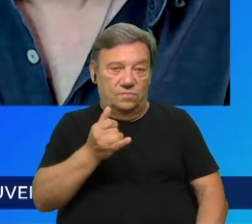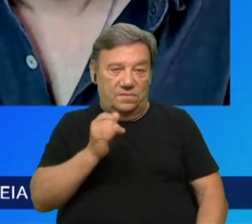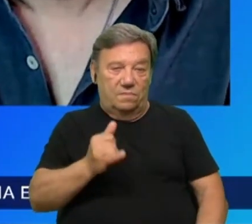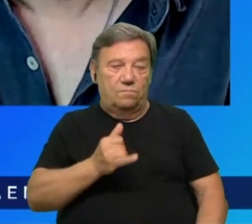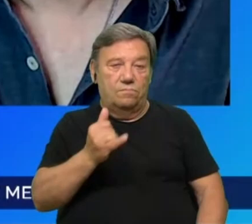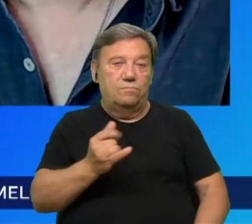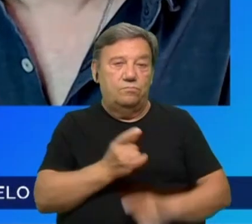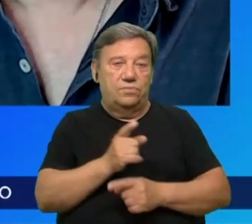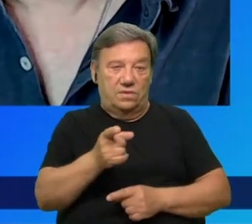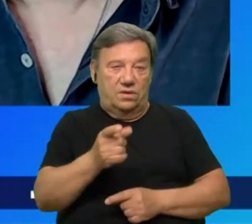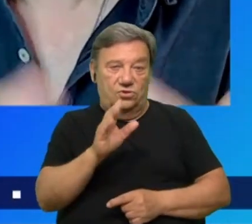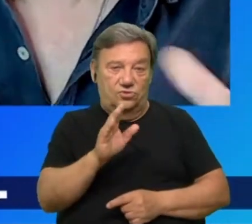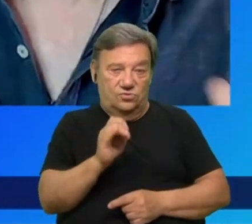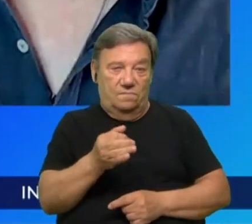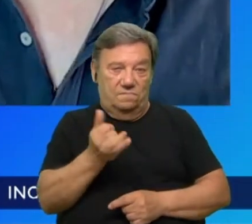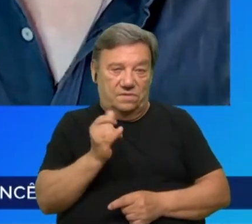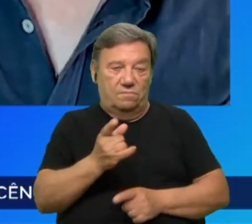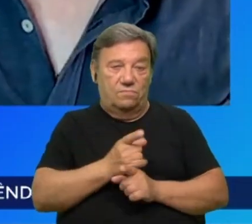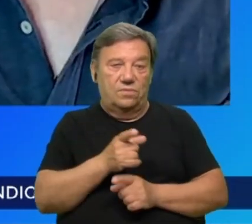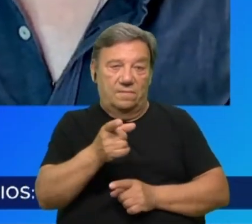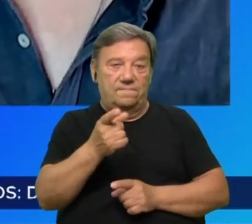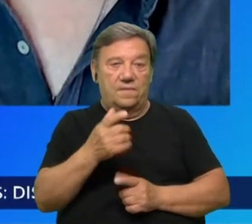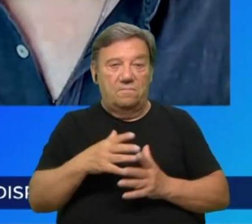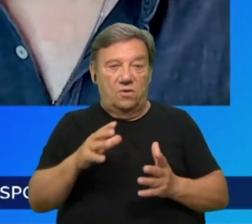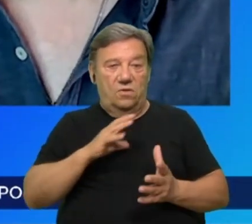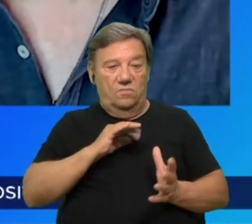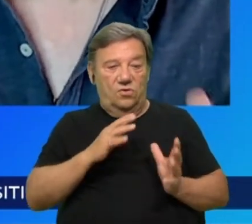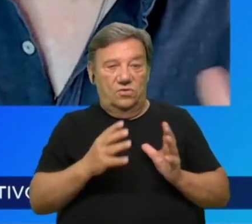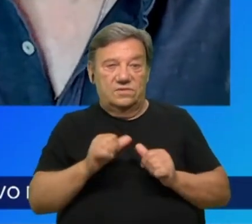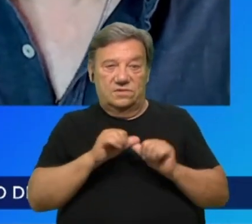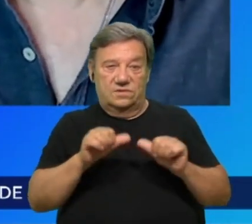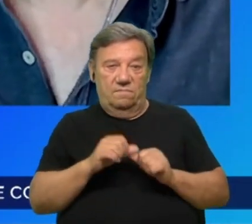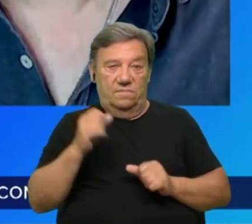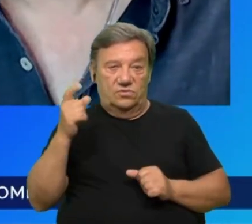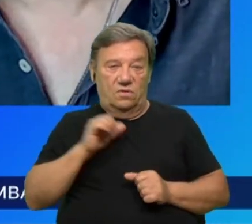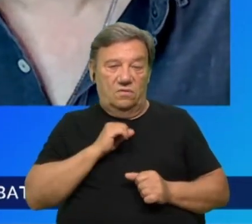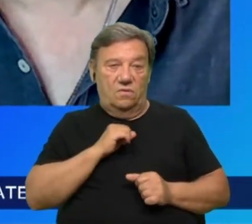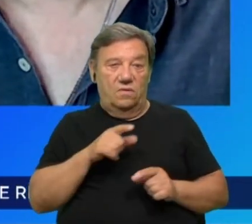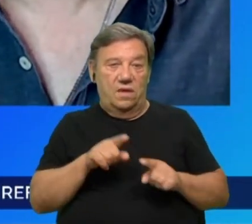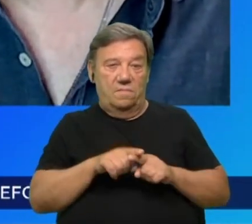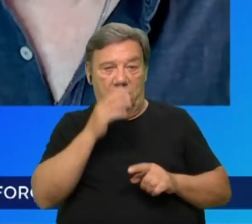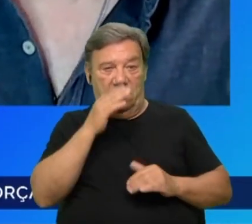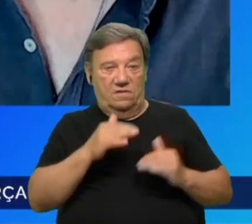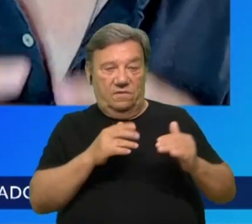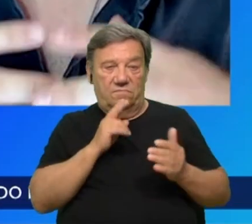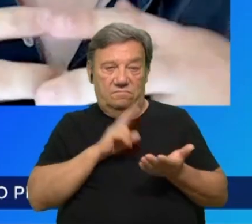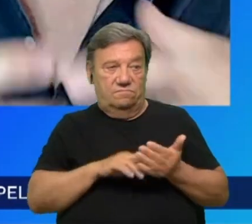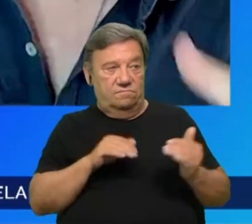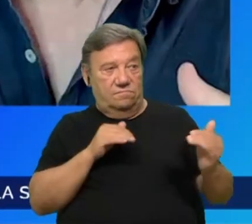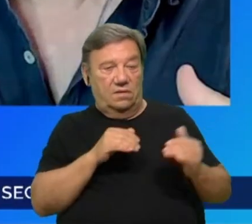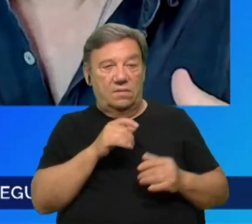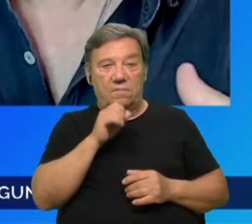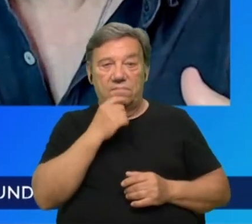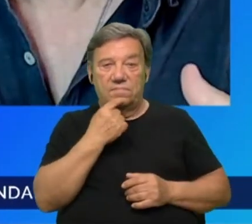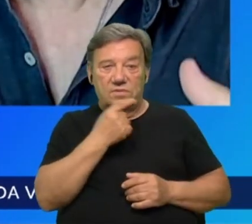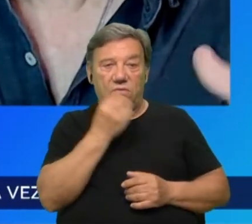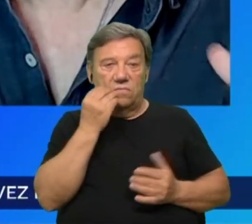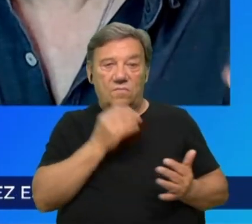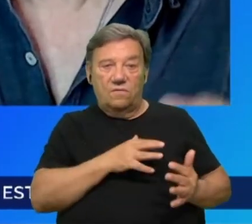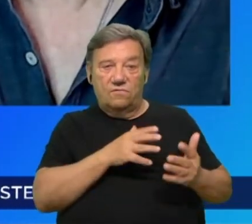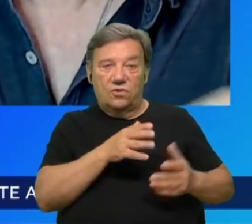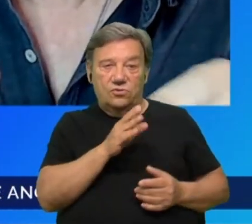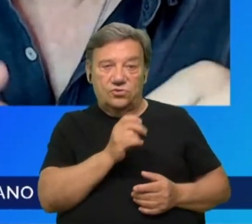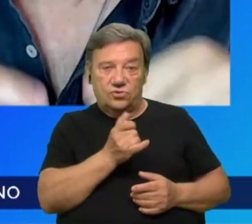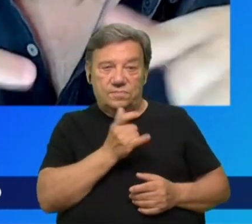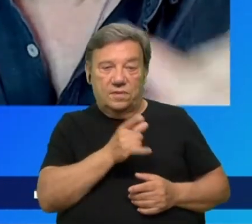Júpiter? Porque Júpiter é o maior planeta do sistema solar, é o nosso irmão mais velho, autenticamente, e perceber a evolução de